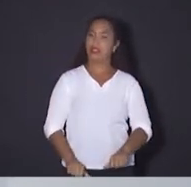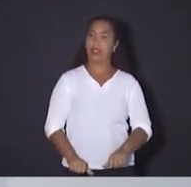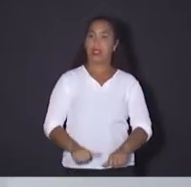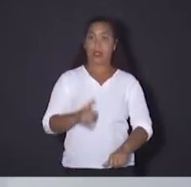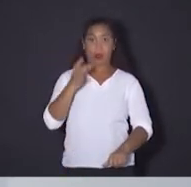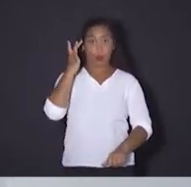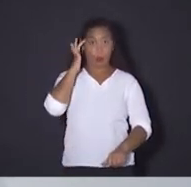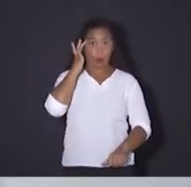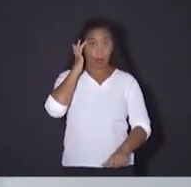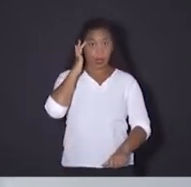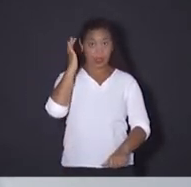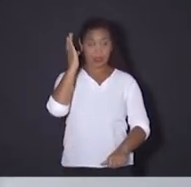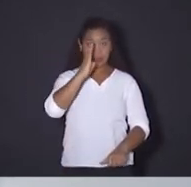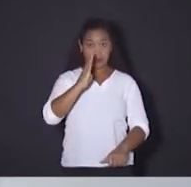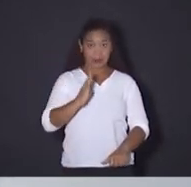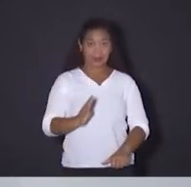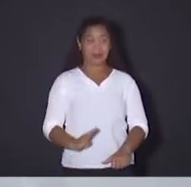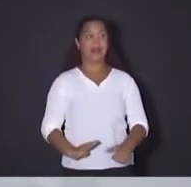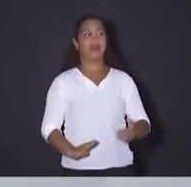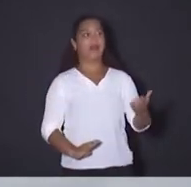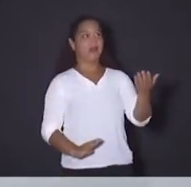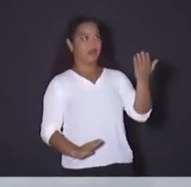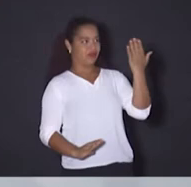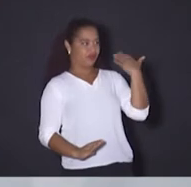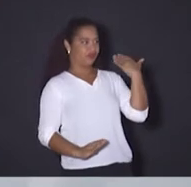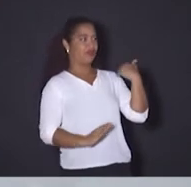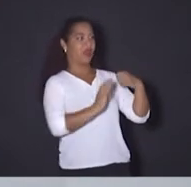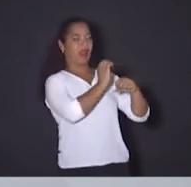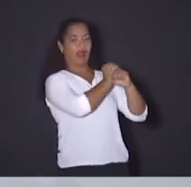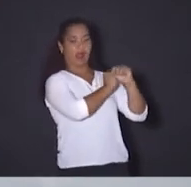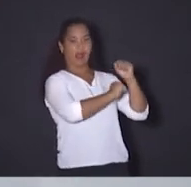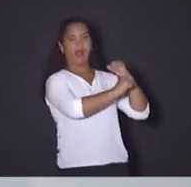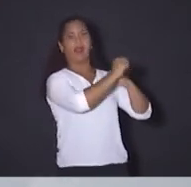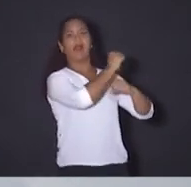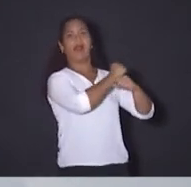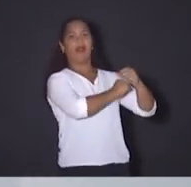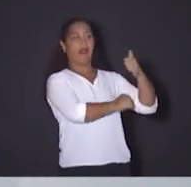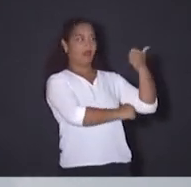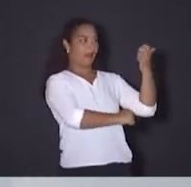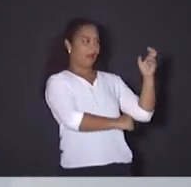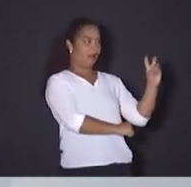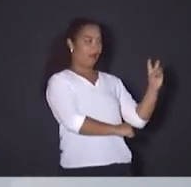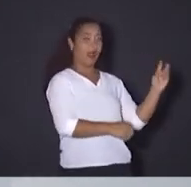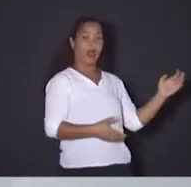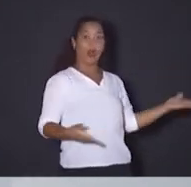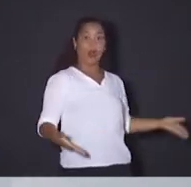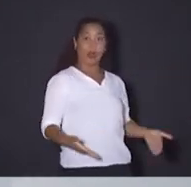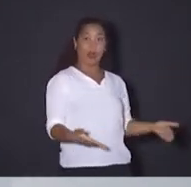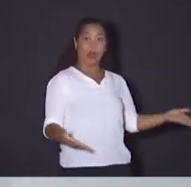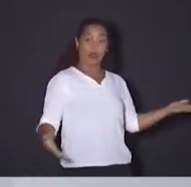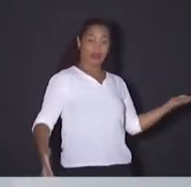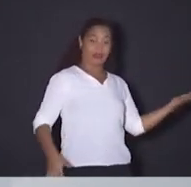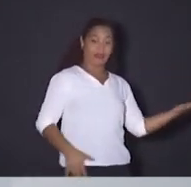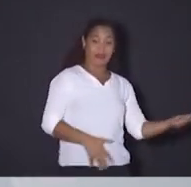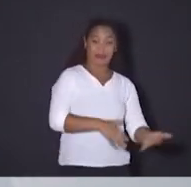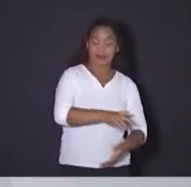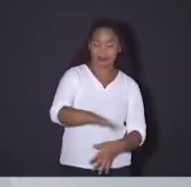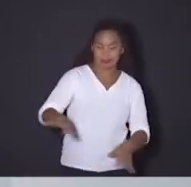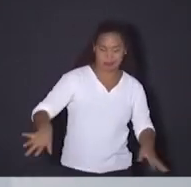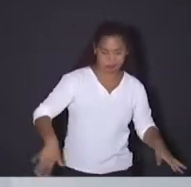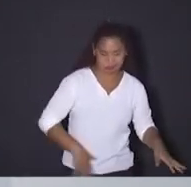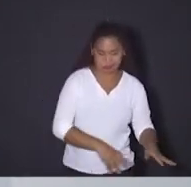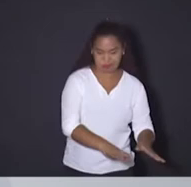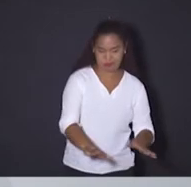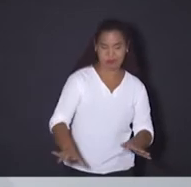bar o brasil teve no fundo do poço há 15 anos atrás eu acho que o brasil hoje eles chafurda na lama já passou do